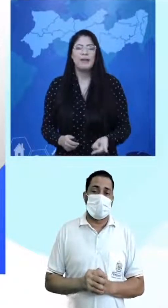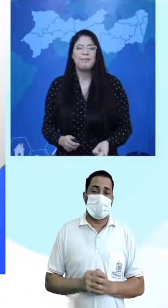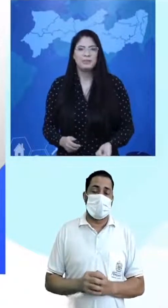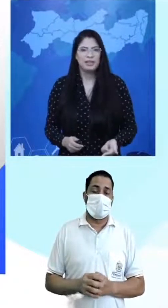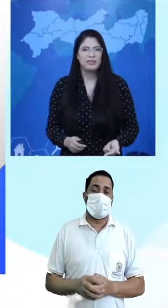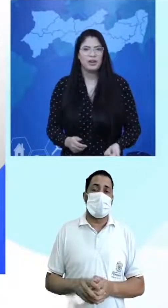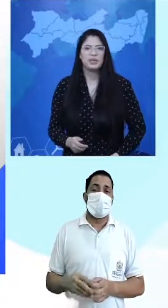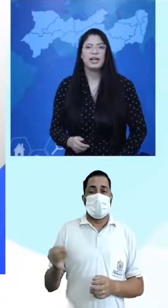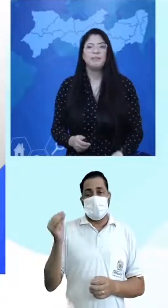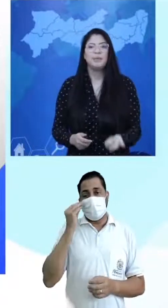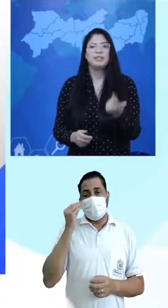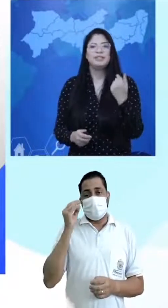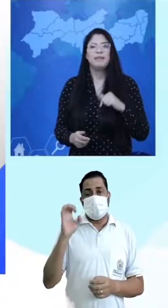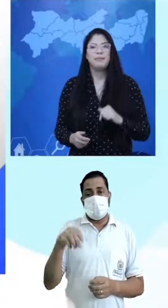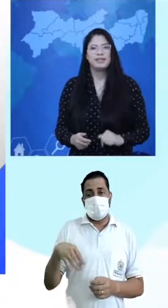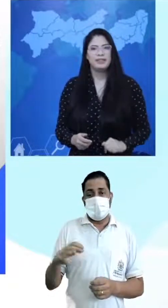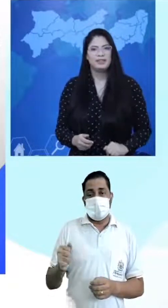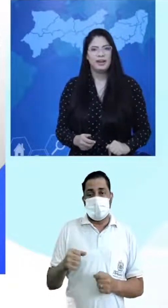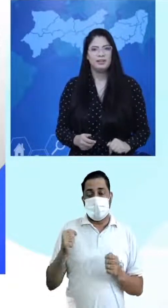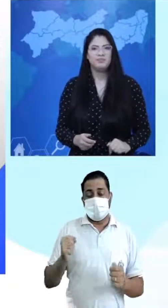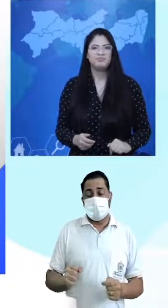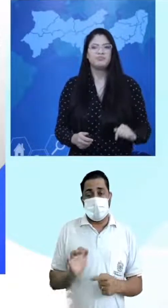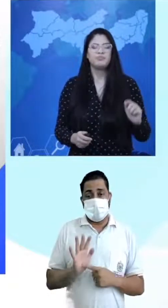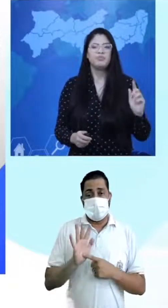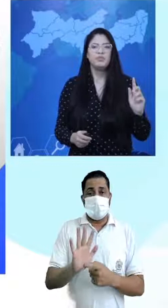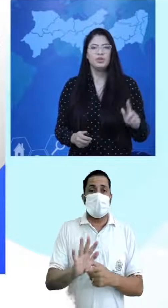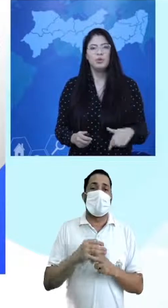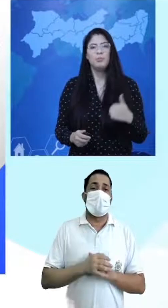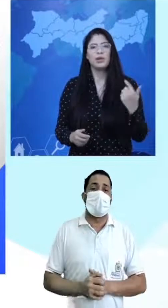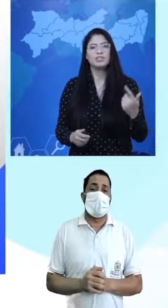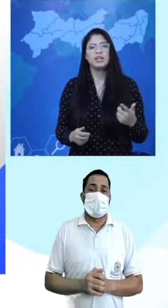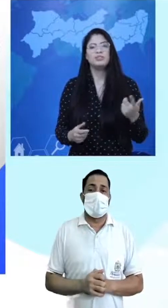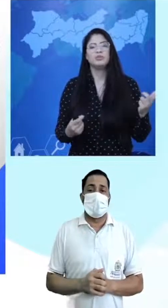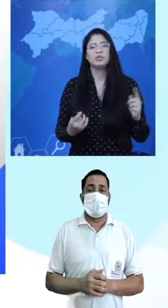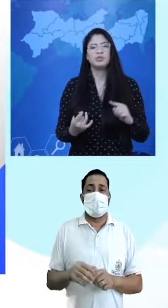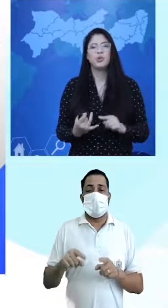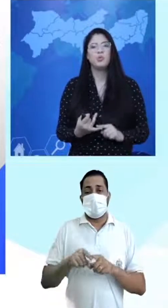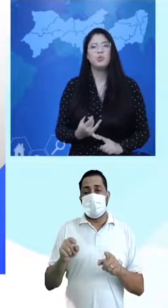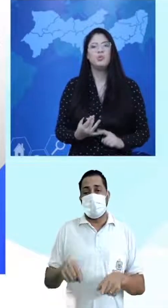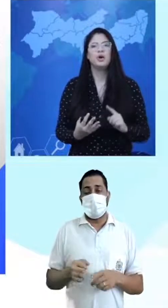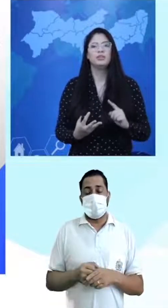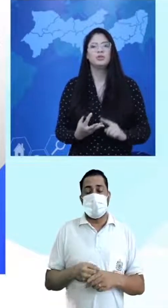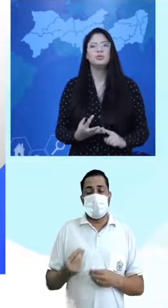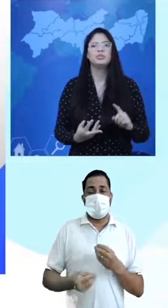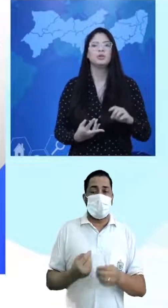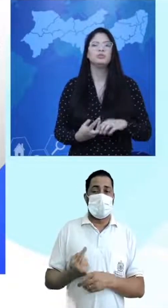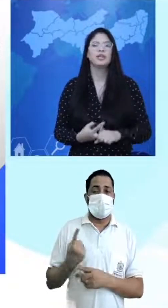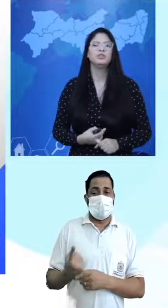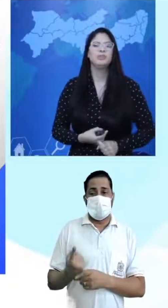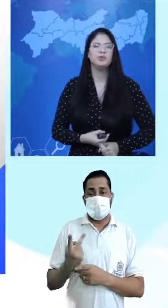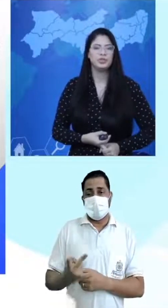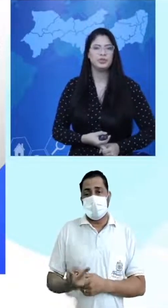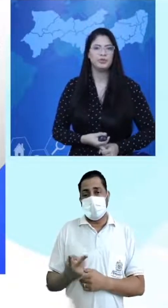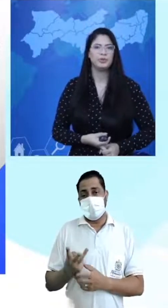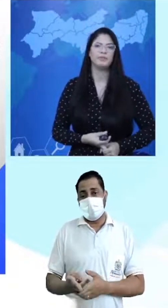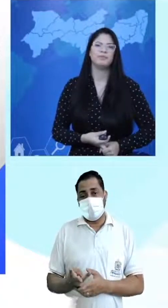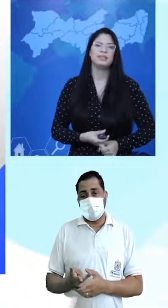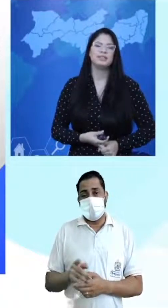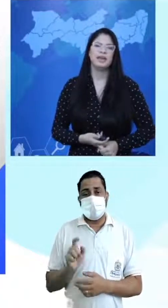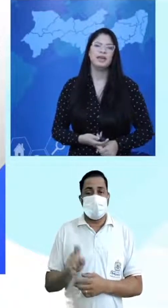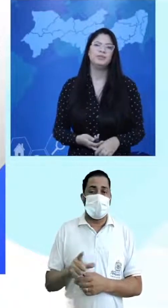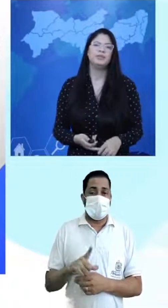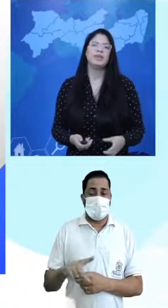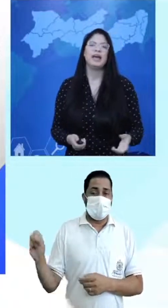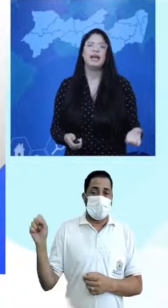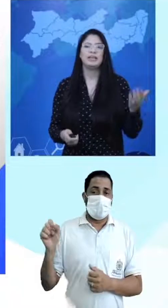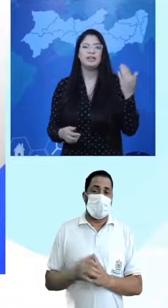A perspectiva cônica ela pode se apresentar com projeções com 1, 2 ou 3 pontos de fuga,